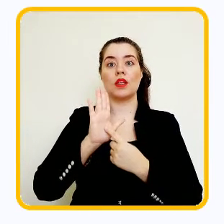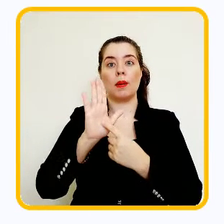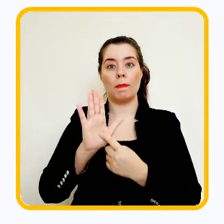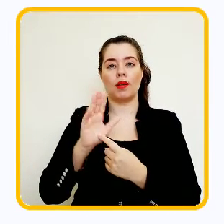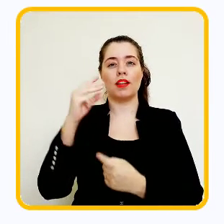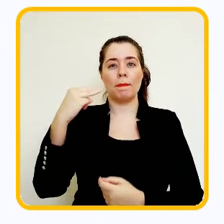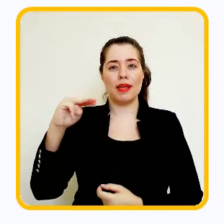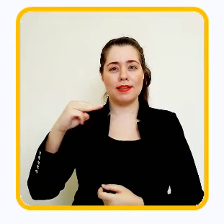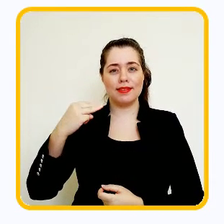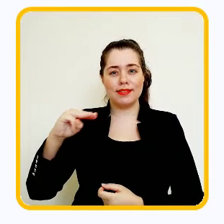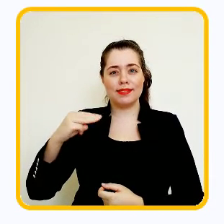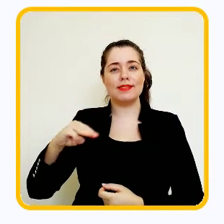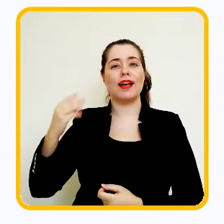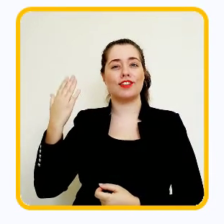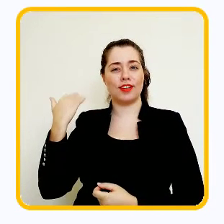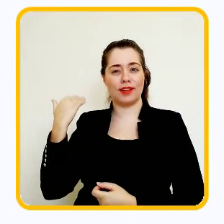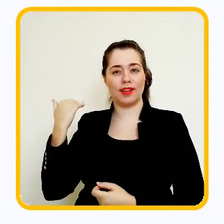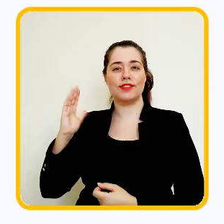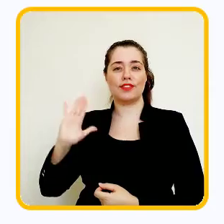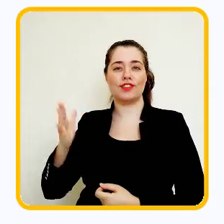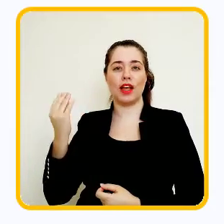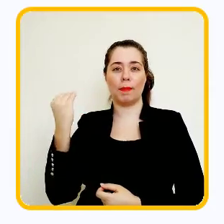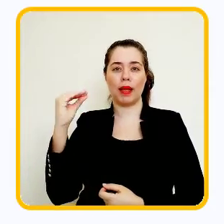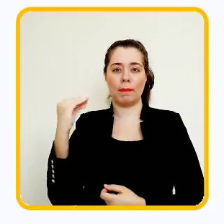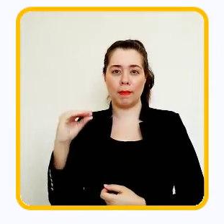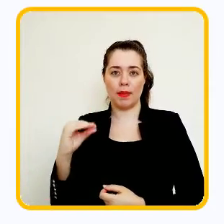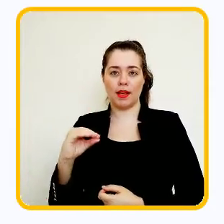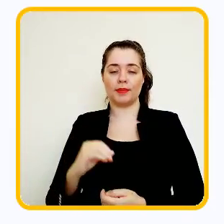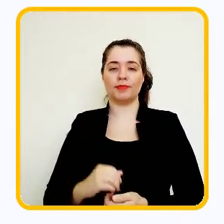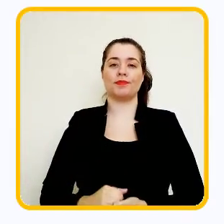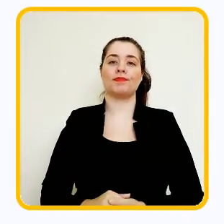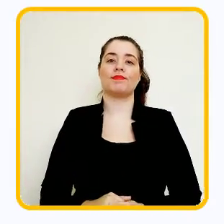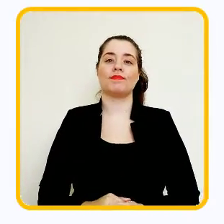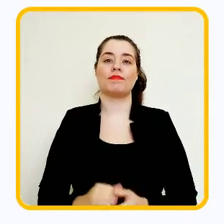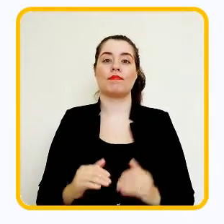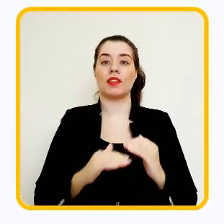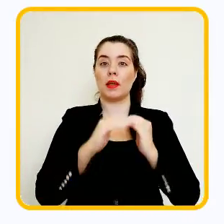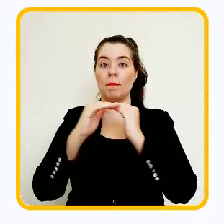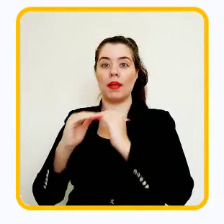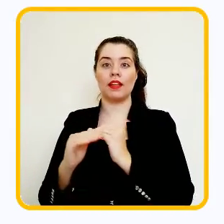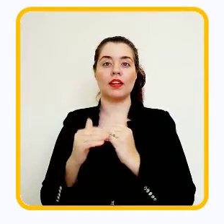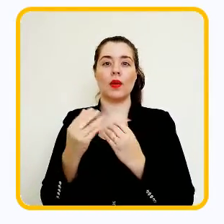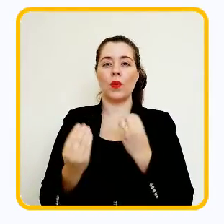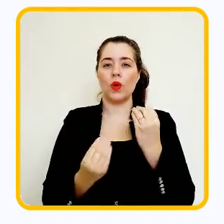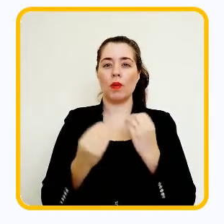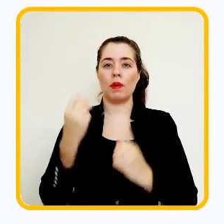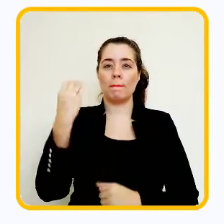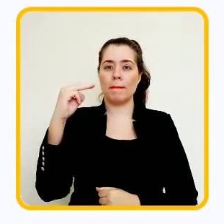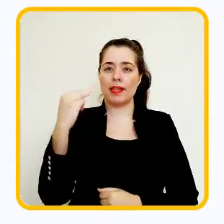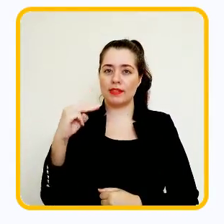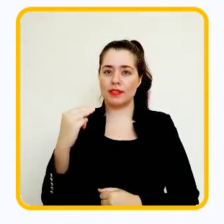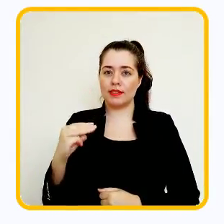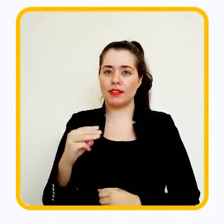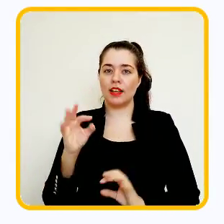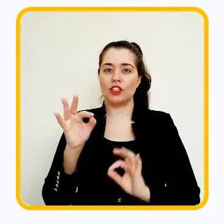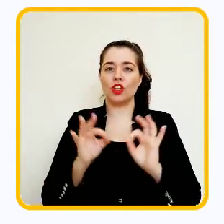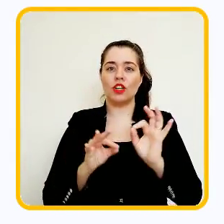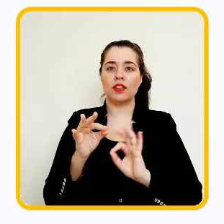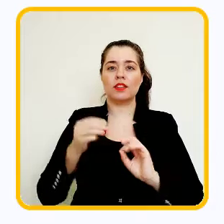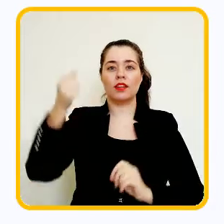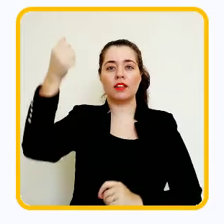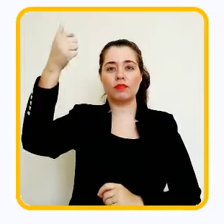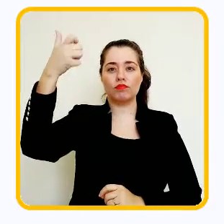e aqui aparecem as mensagens que já foram postadas informe o padrão as mensagens postadas no fórum